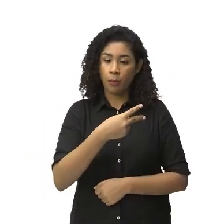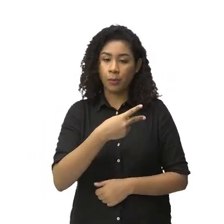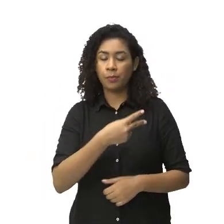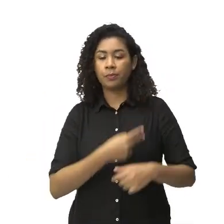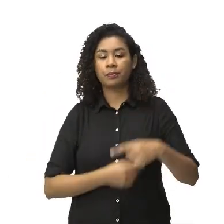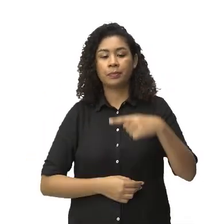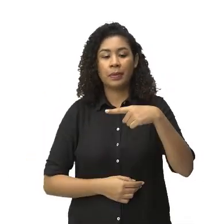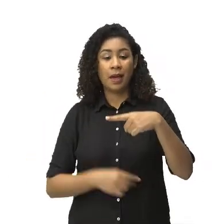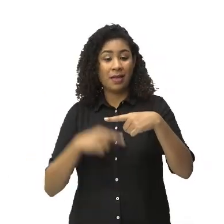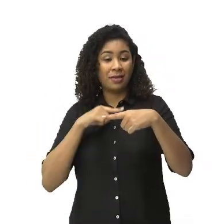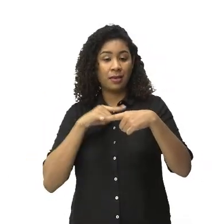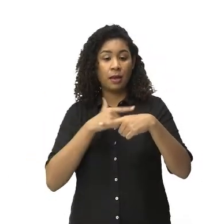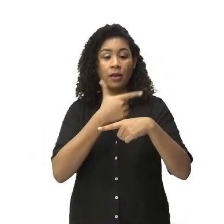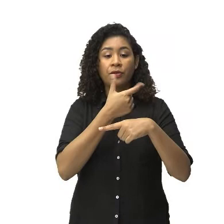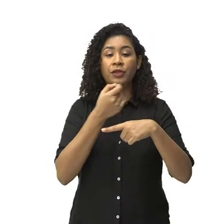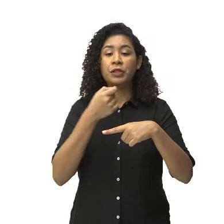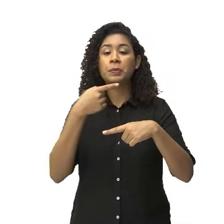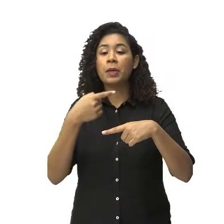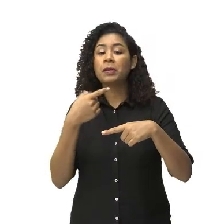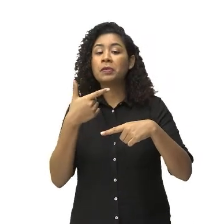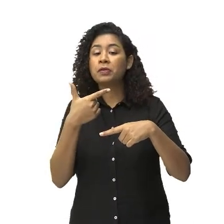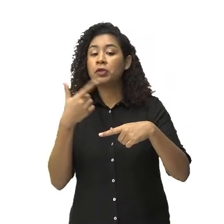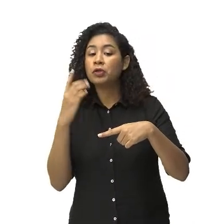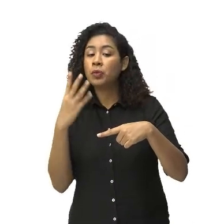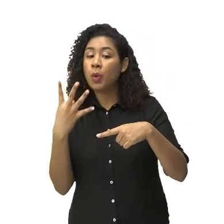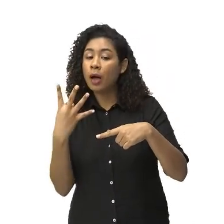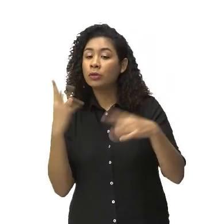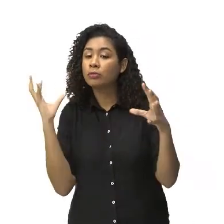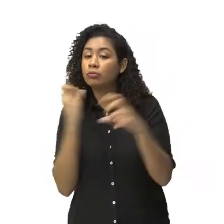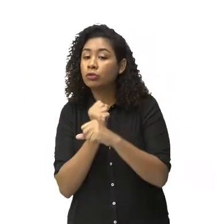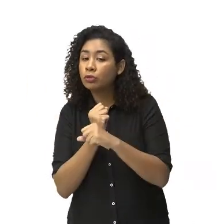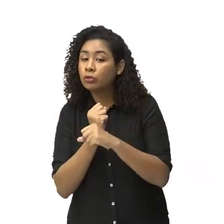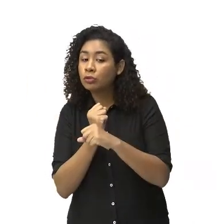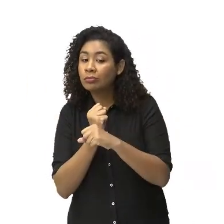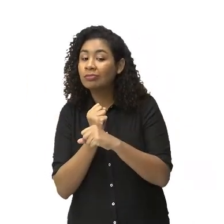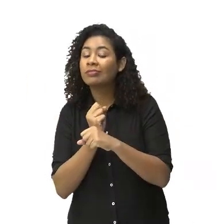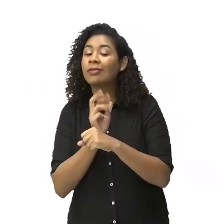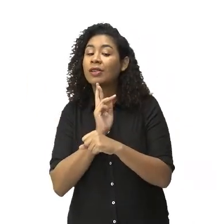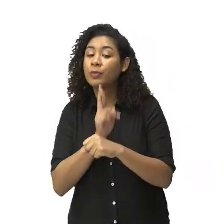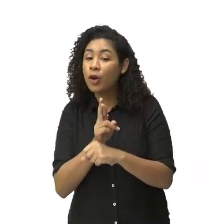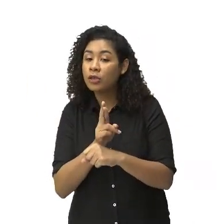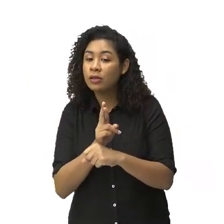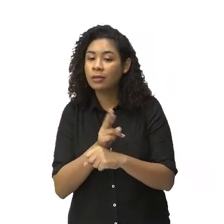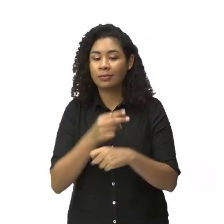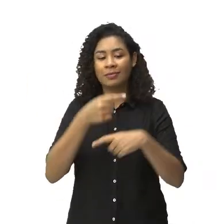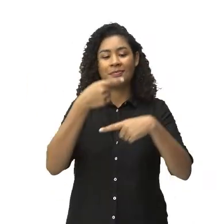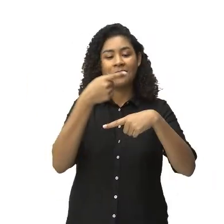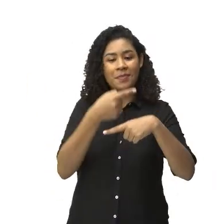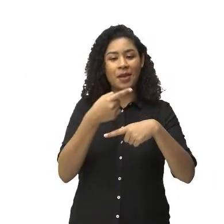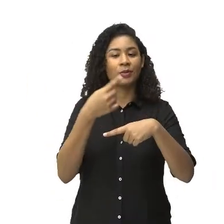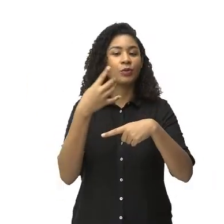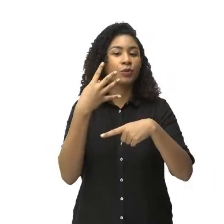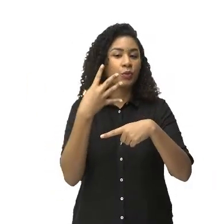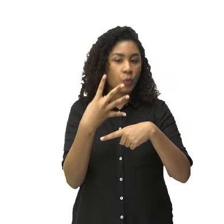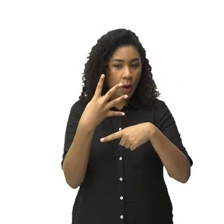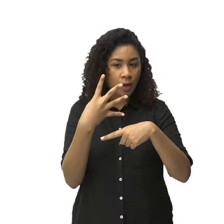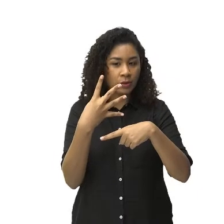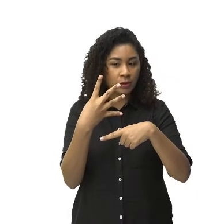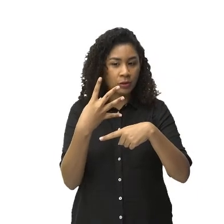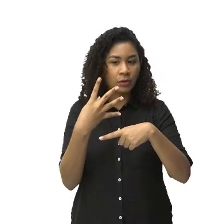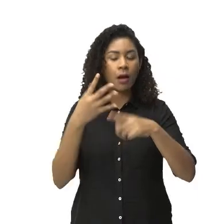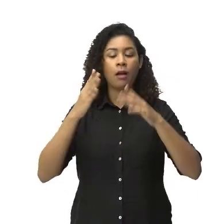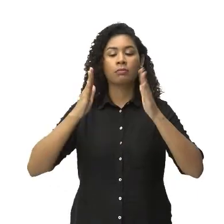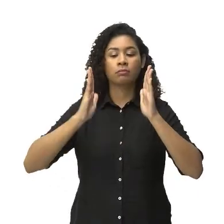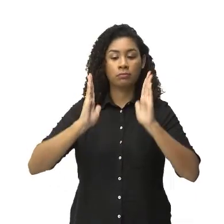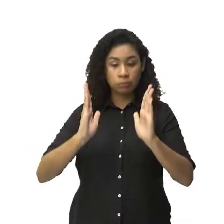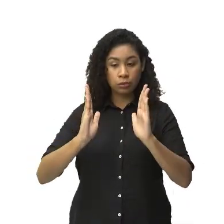Eu tenho 20 menos 24. O resultado aqui vai dar menos 4. Vejam, menos 4, só que esse resultado